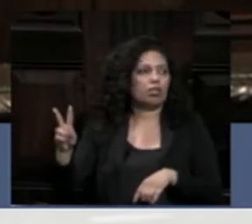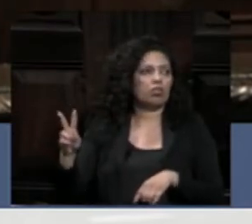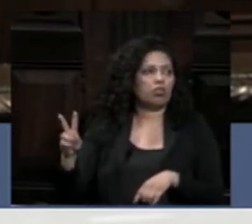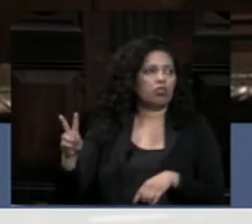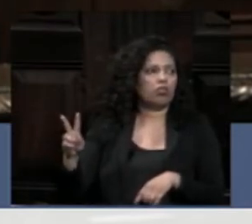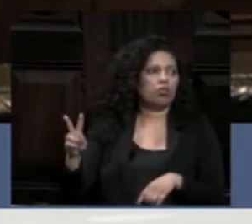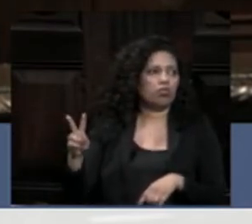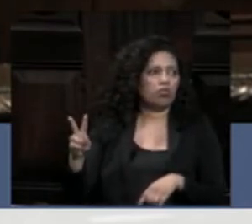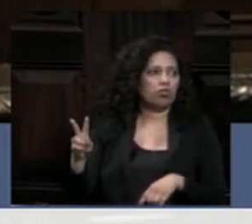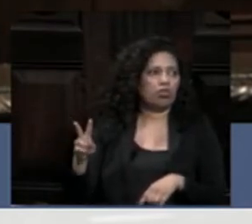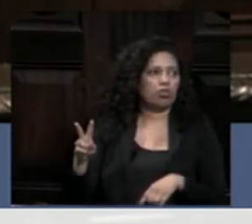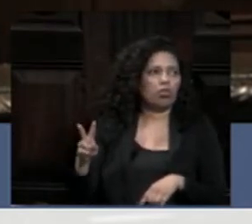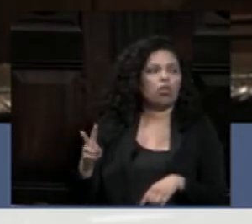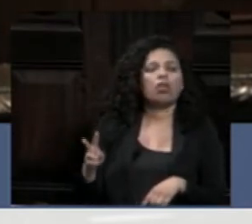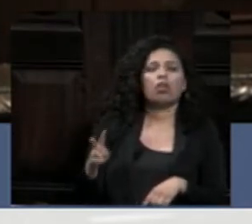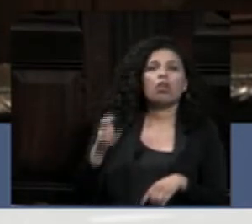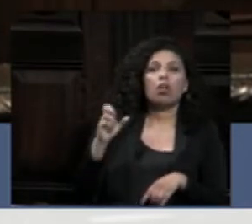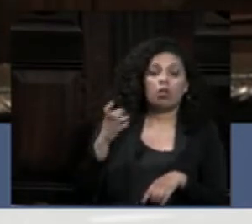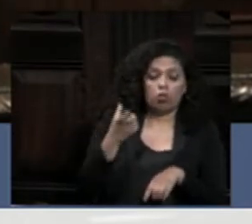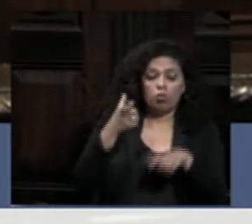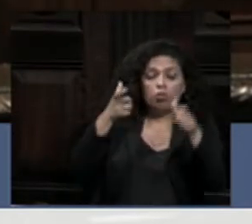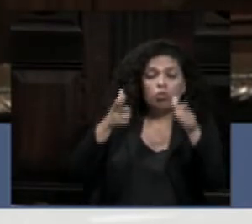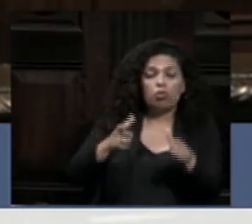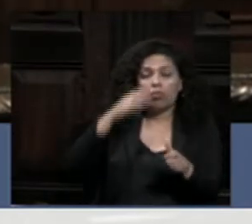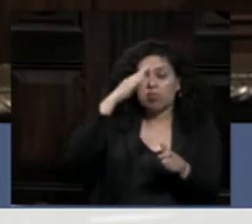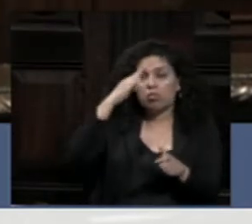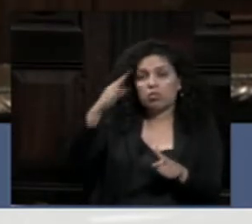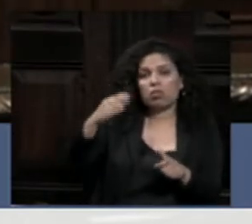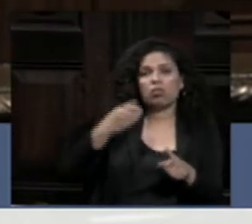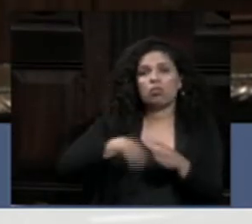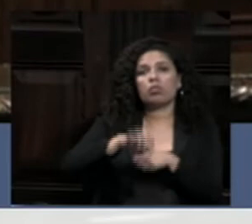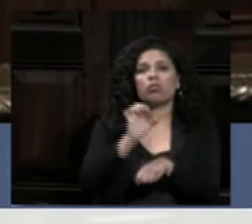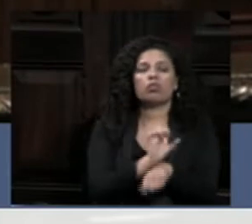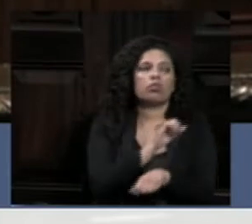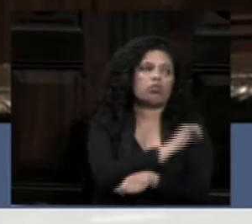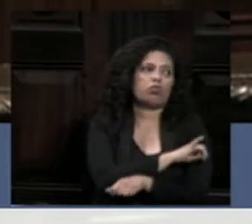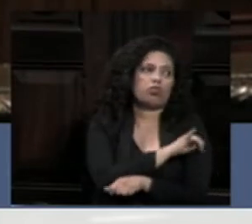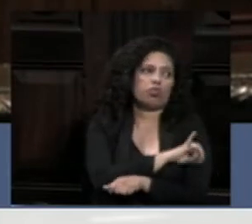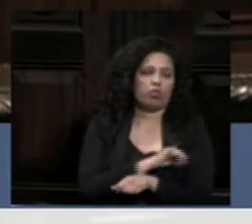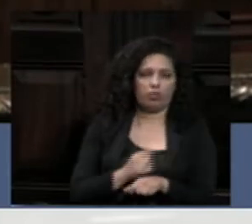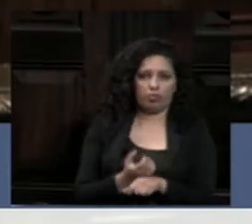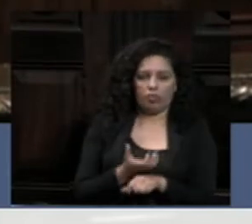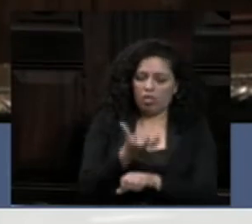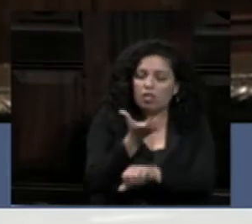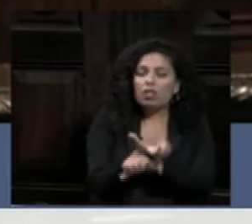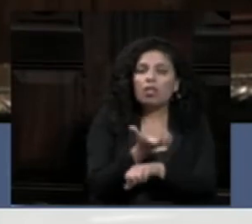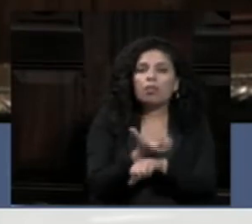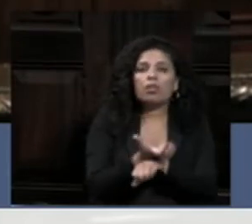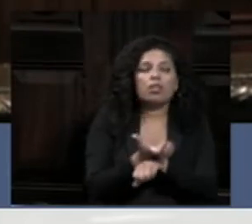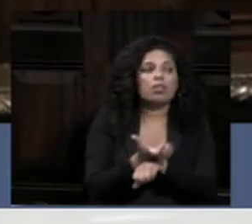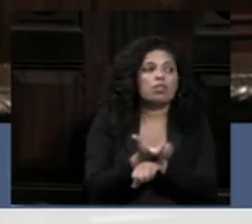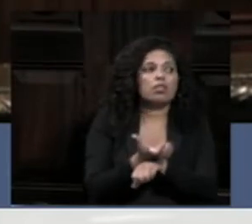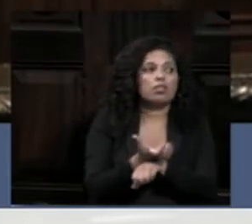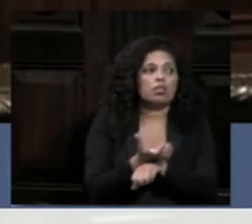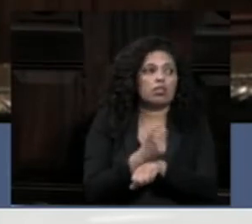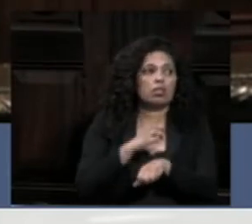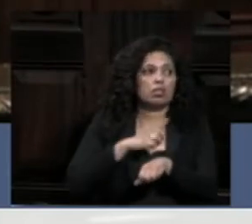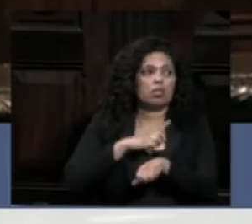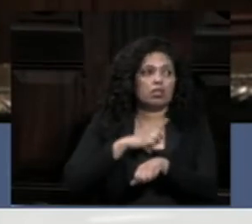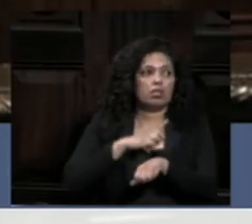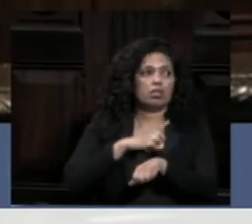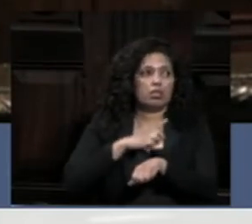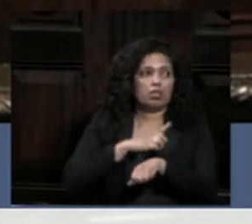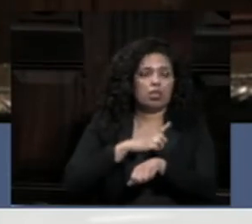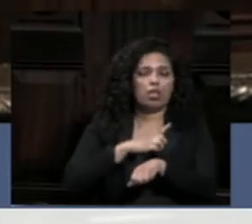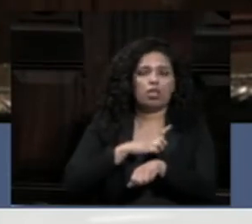o ponto central do estado do Rio de Janeiro. Para quem não sabe, naquela praça está o chamado Centro